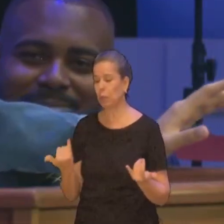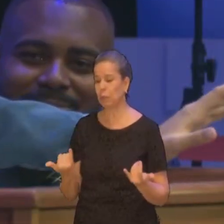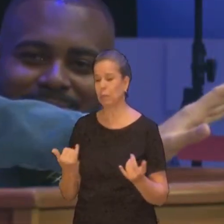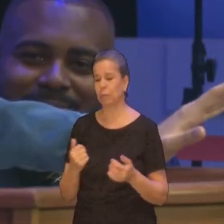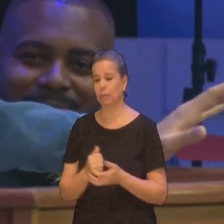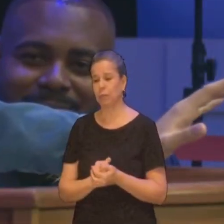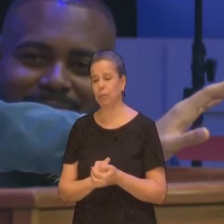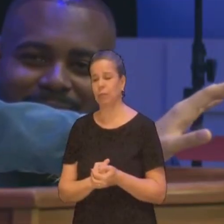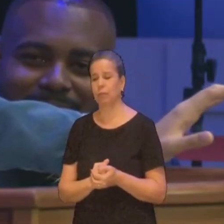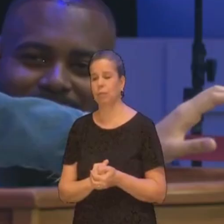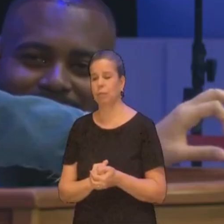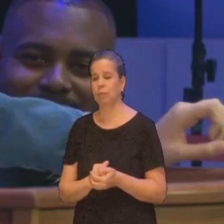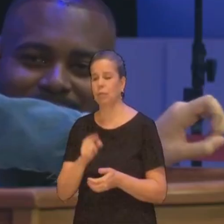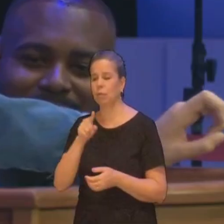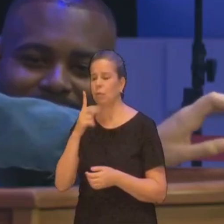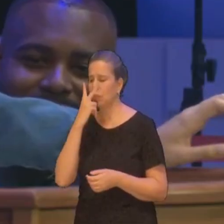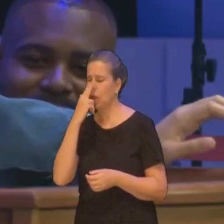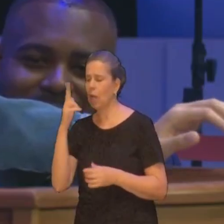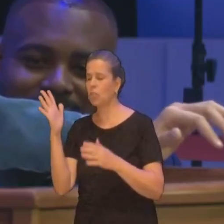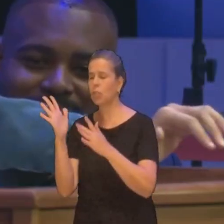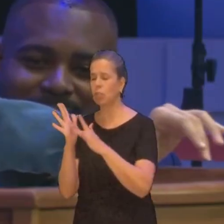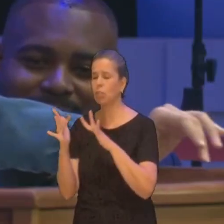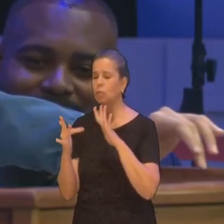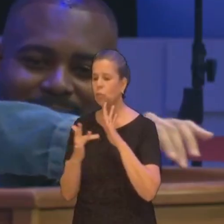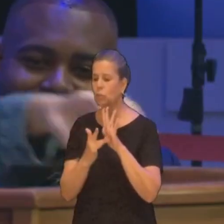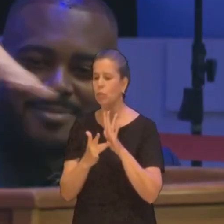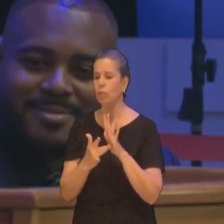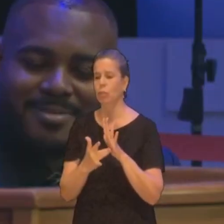faria o mesmo? Você acha que Jesus